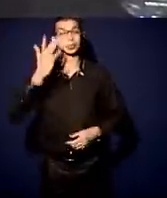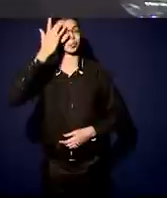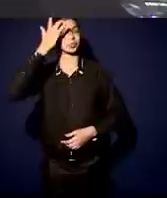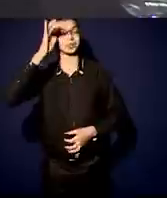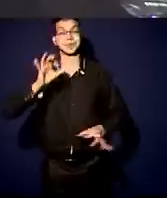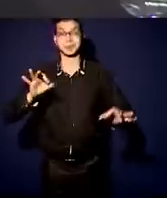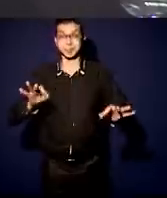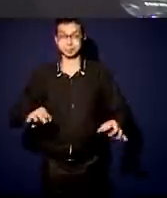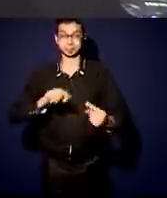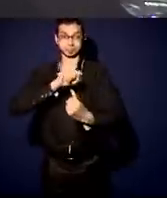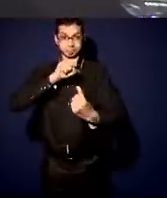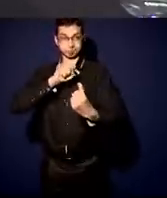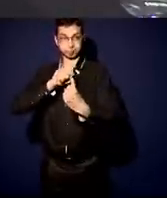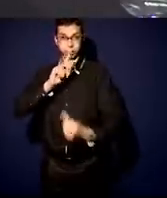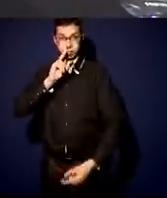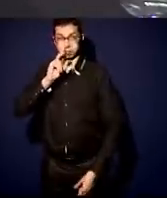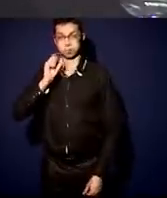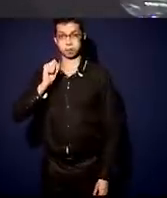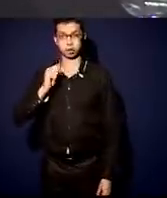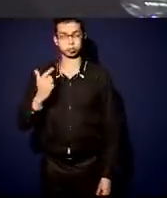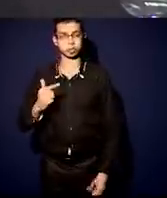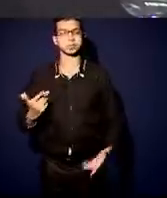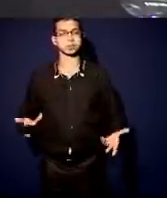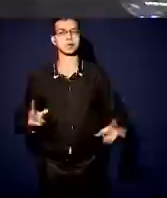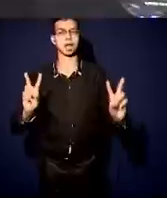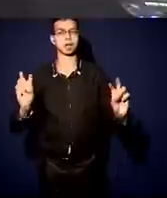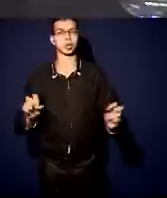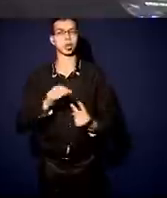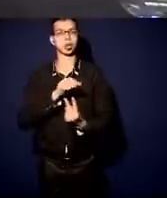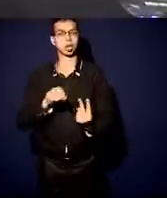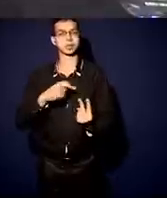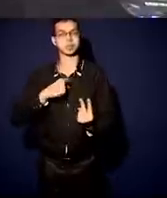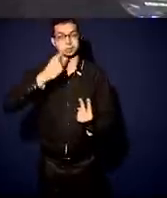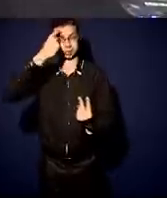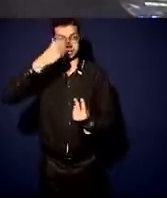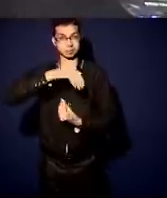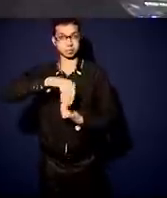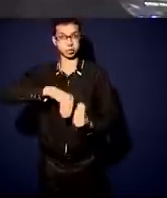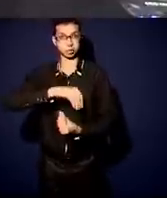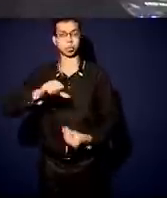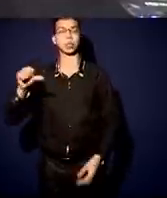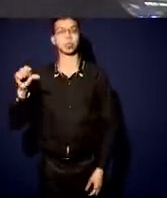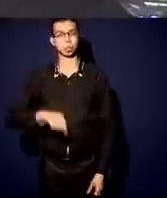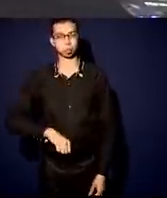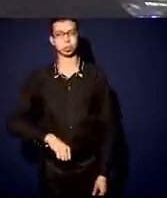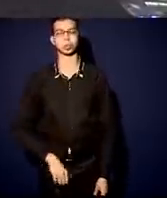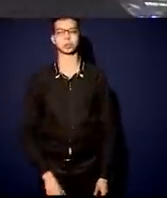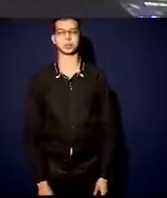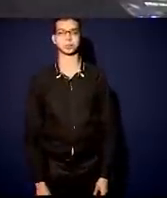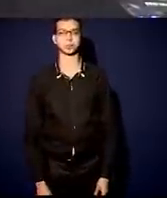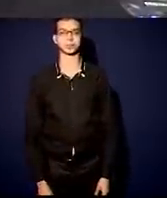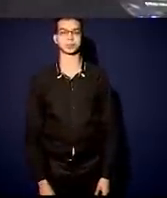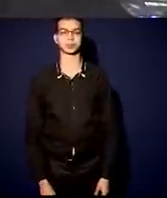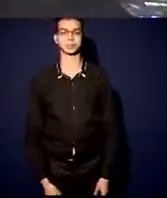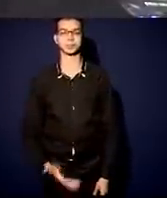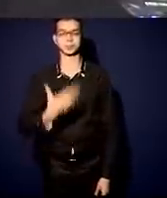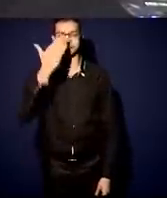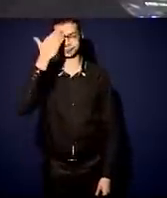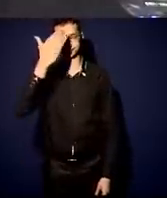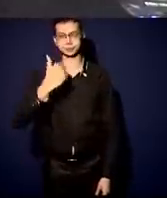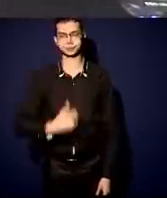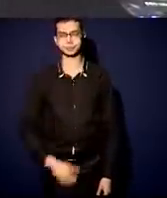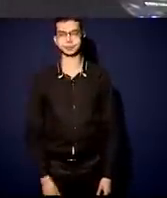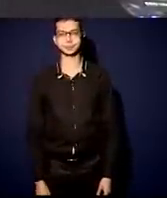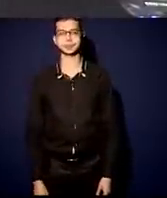estão ancoradas eu acho que misturar esses dois assuntos é especialmente ruim obrigada mas feito